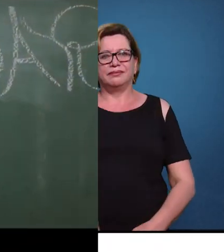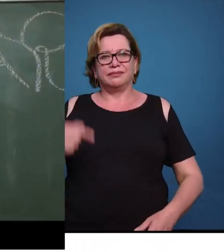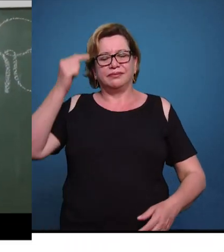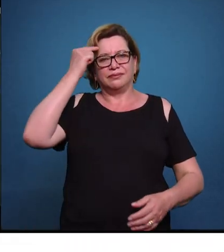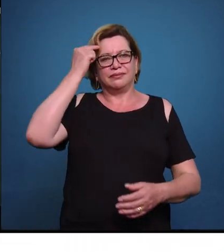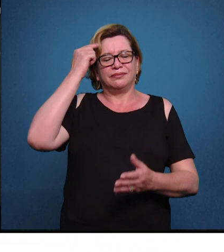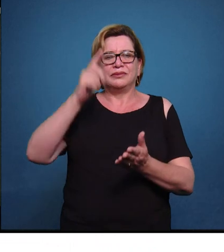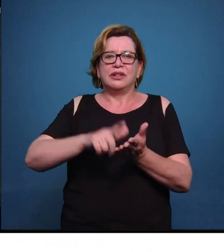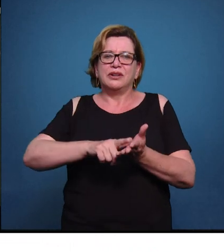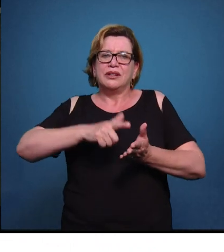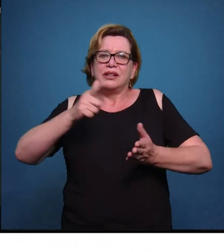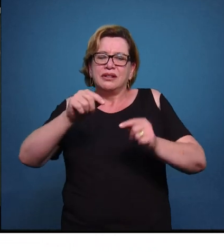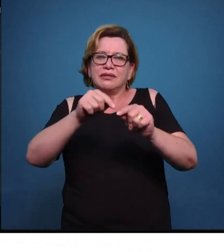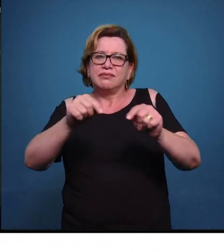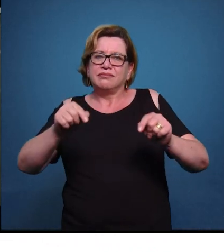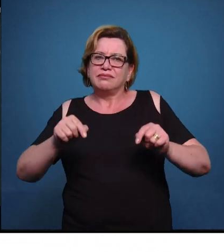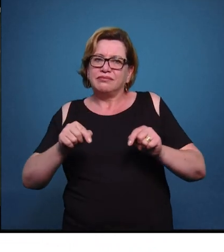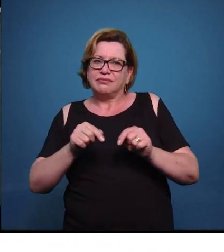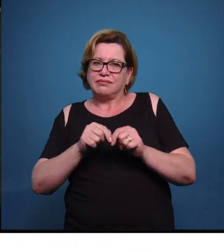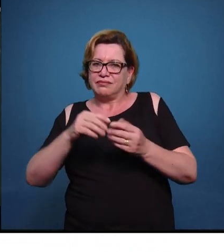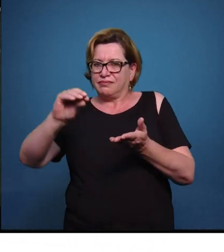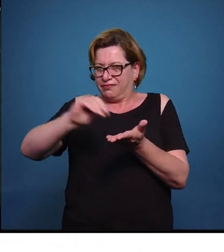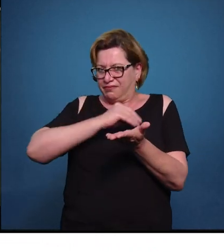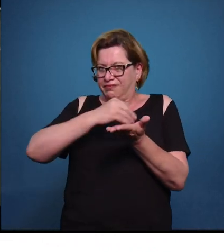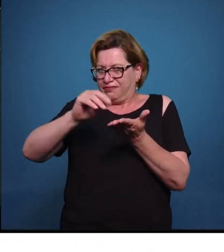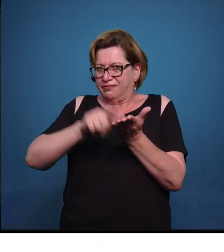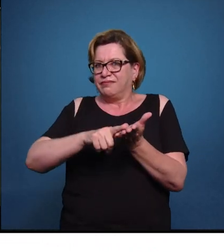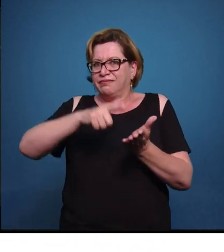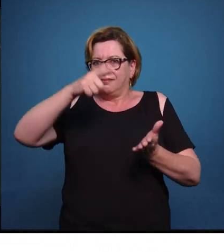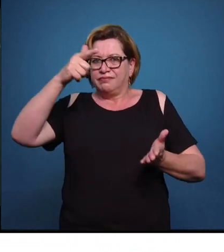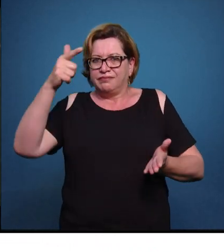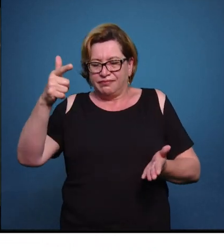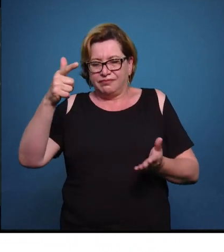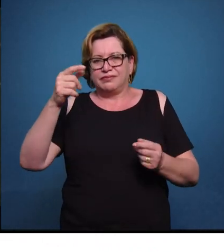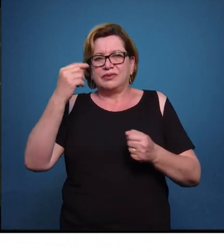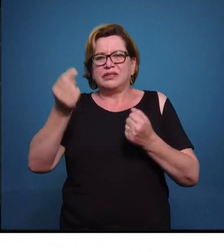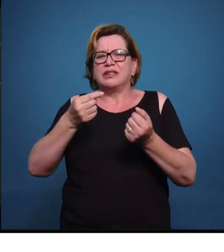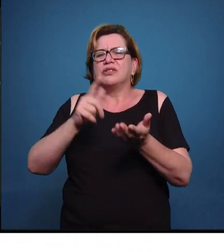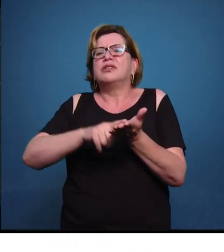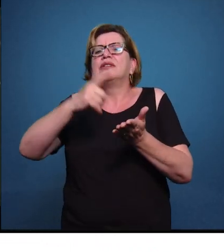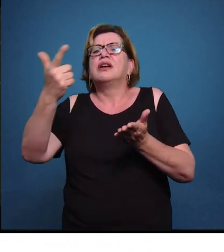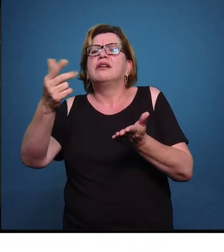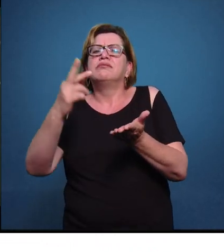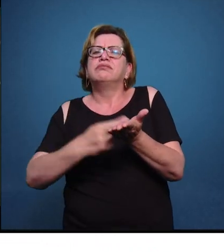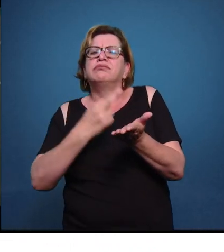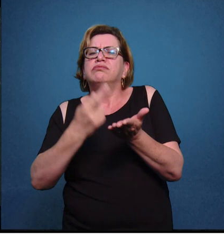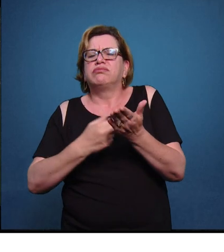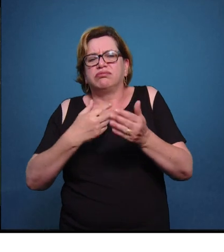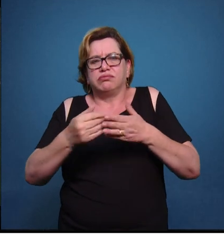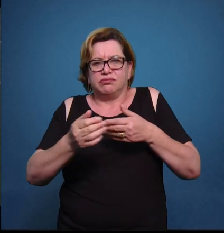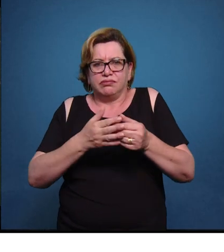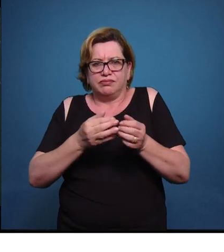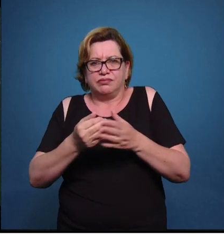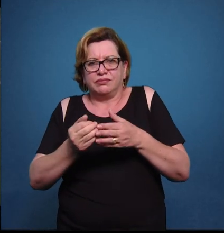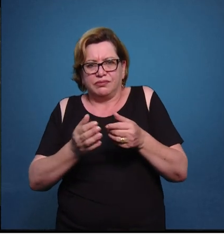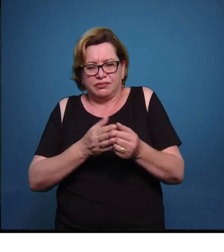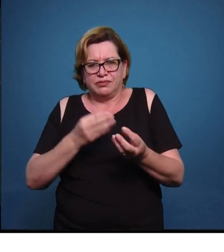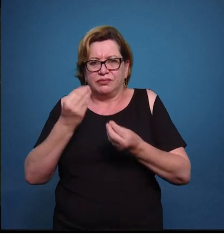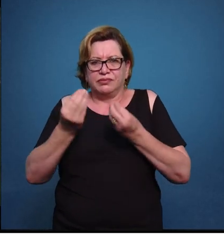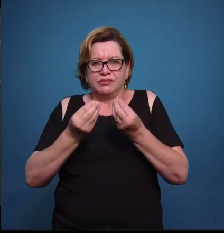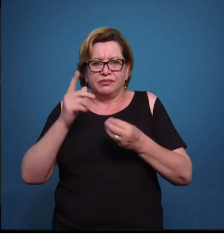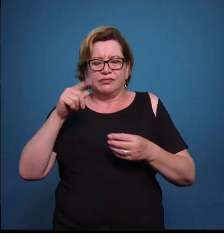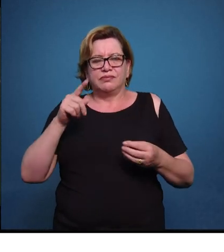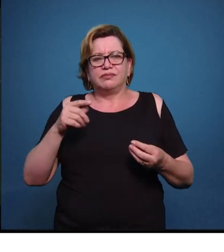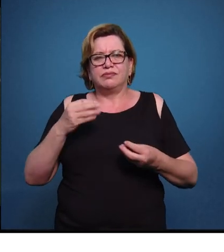Pensar o jornalismo em sala de aula, a mídia impressa em sala de aula, os jornais, as revistas, independente da periodicidade,